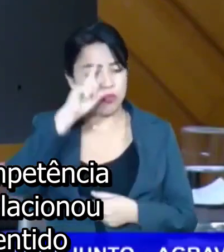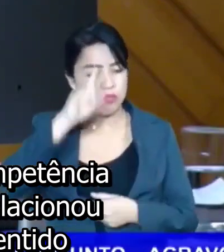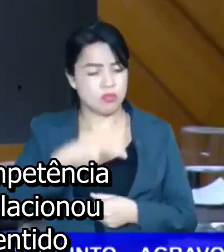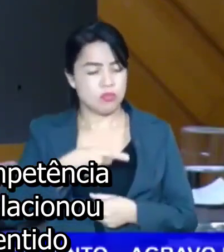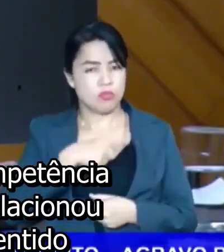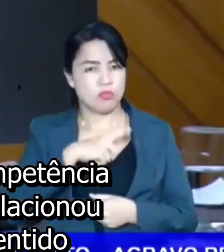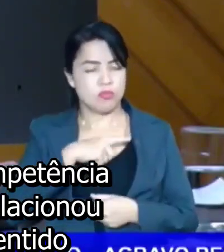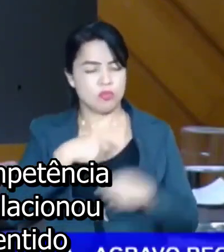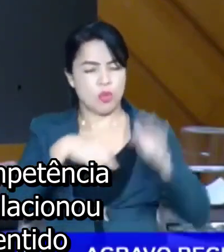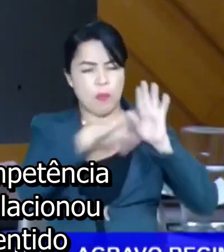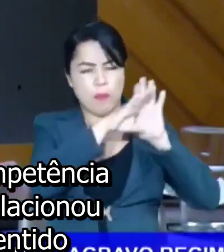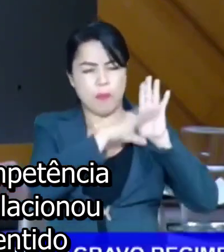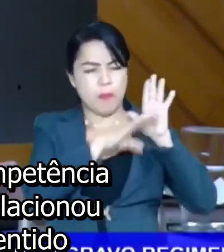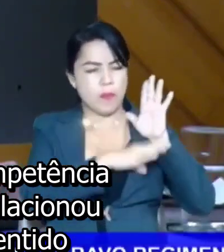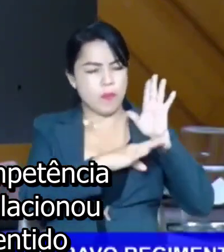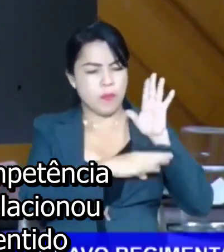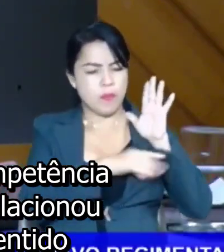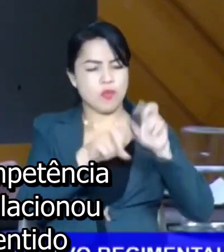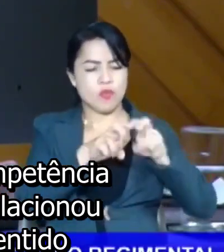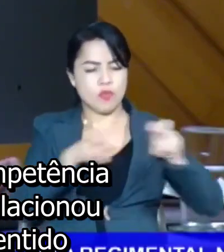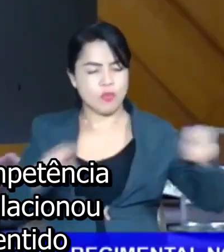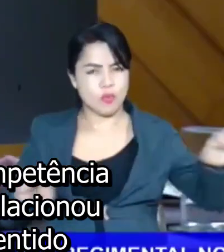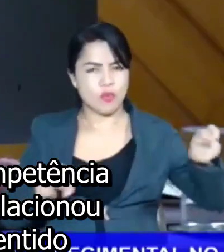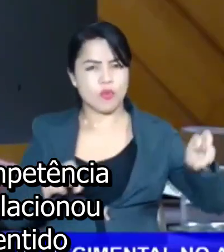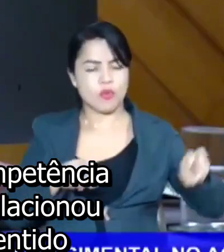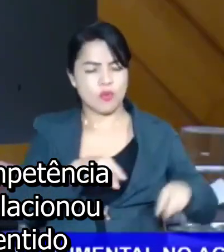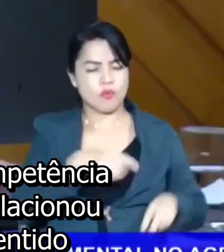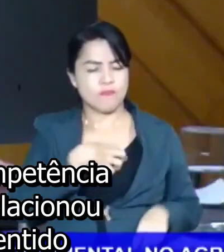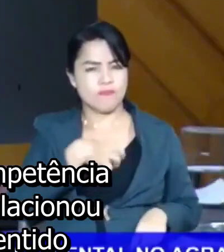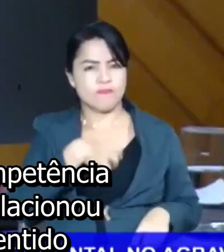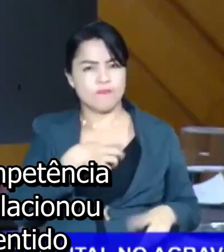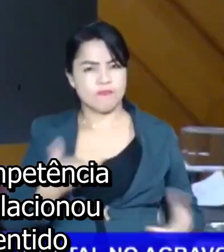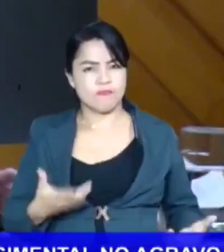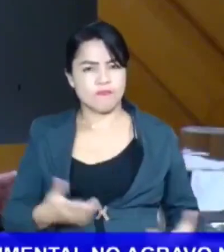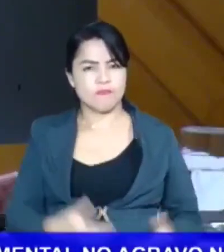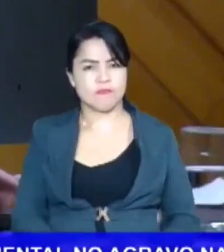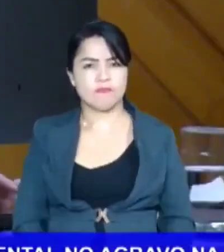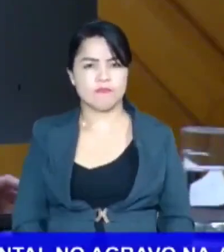Colacionou alguns entendimentos da Corte Superior nesse sentido.